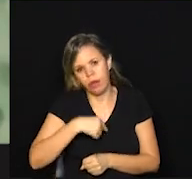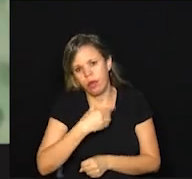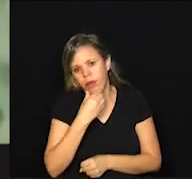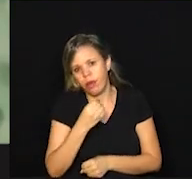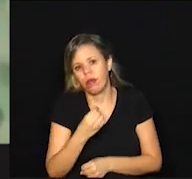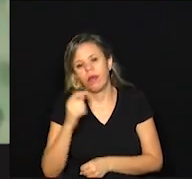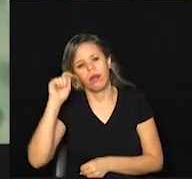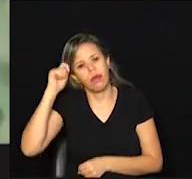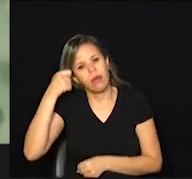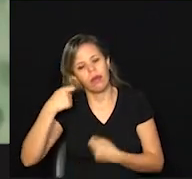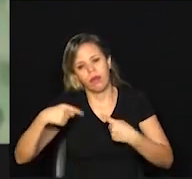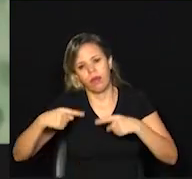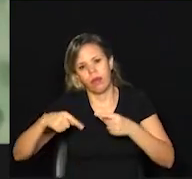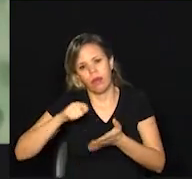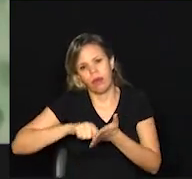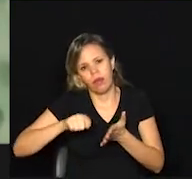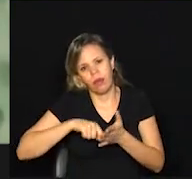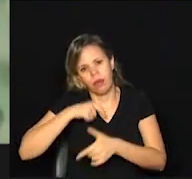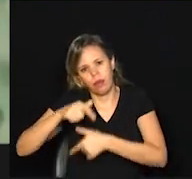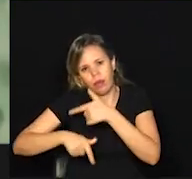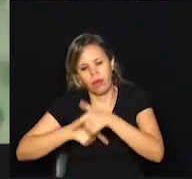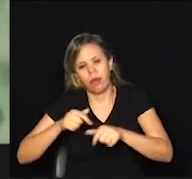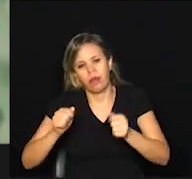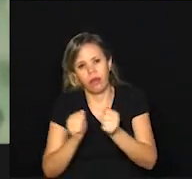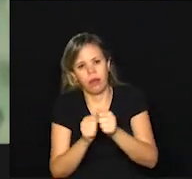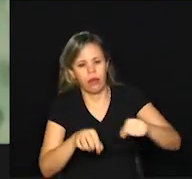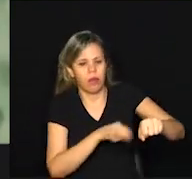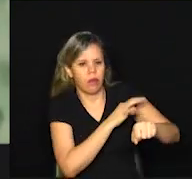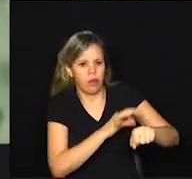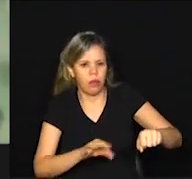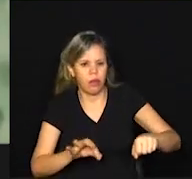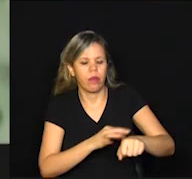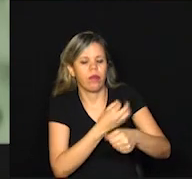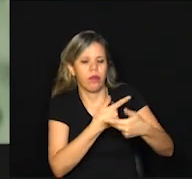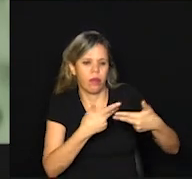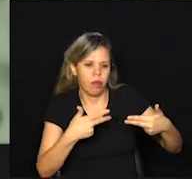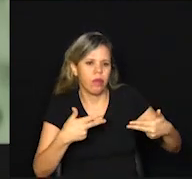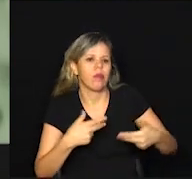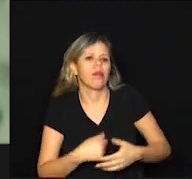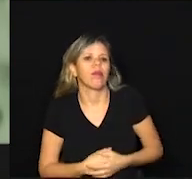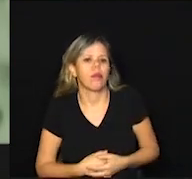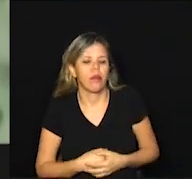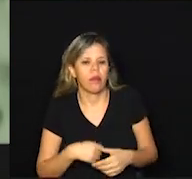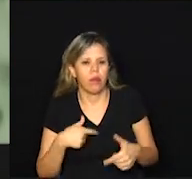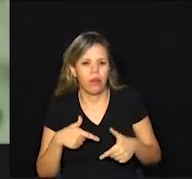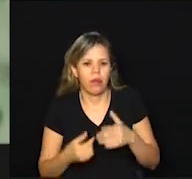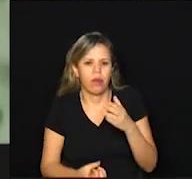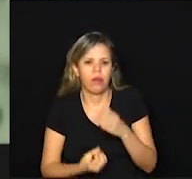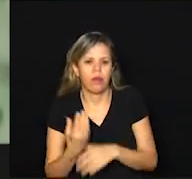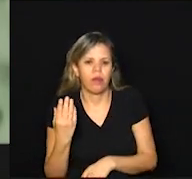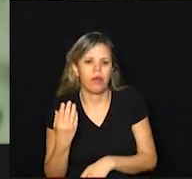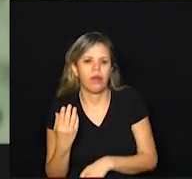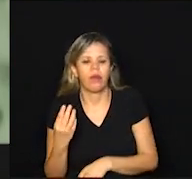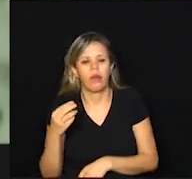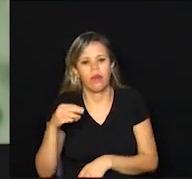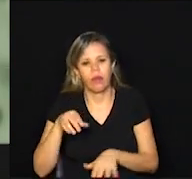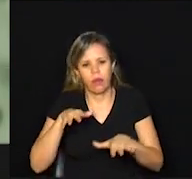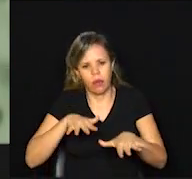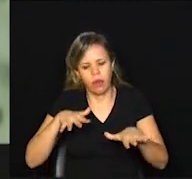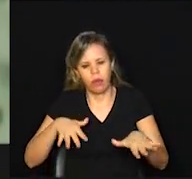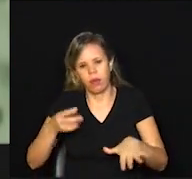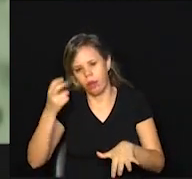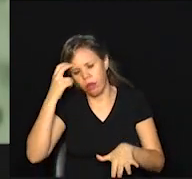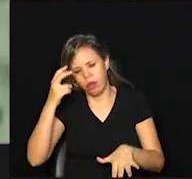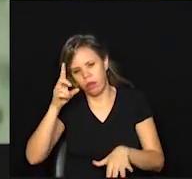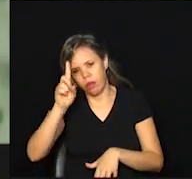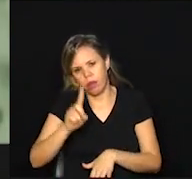somos pelo dito Fiz alguns trabalhos um por questra trabalho em Orquestra Sinfônica também sou fundador do Mar Cultural e diretor